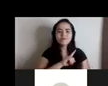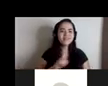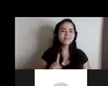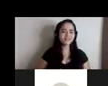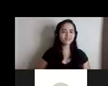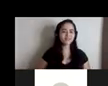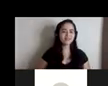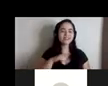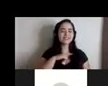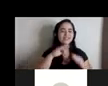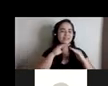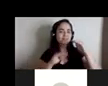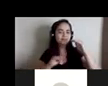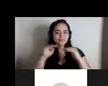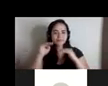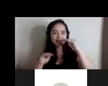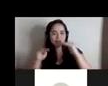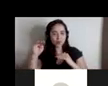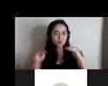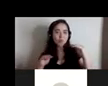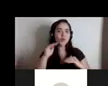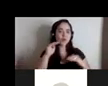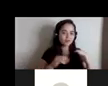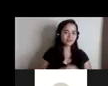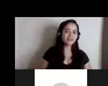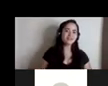Existem desigualdades